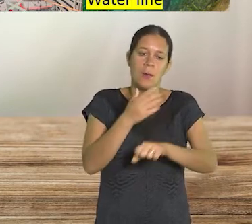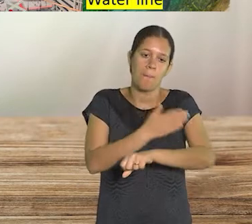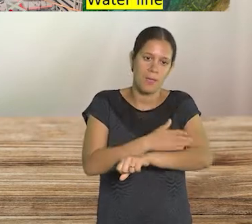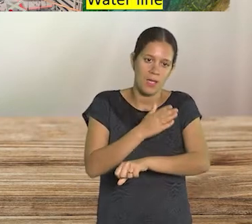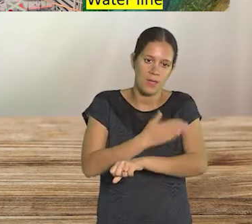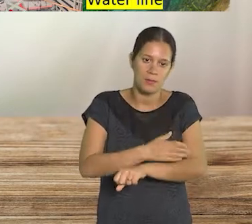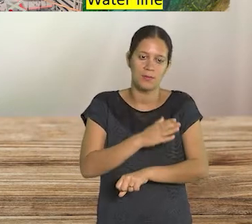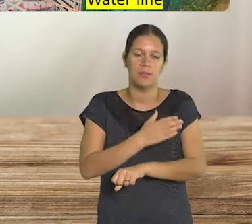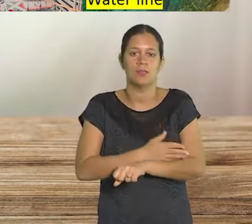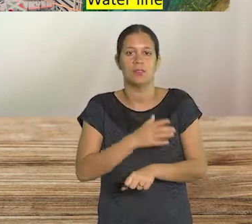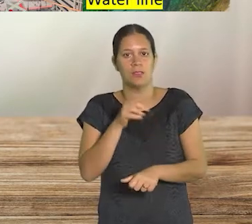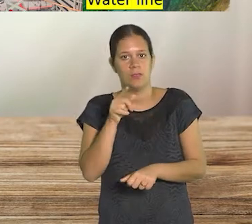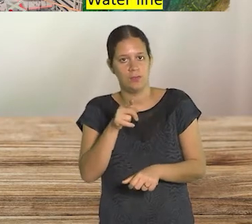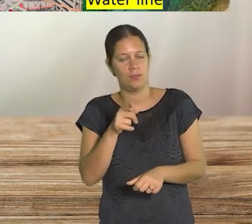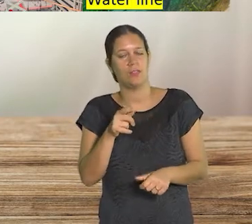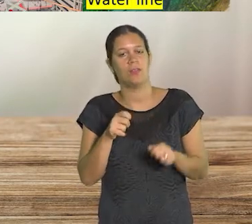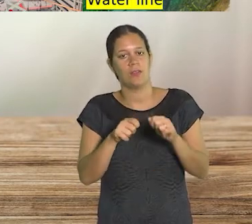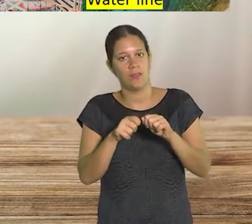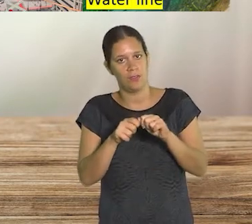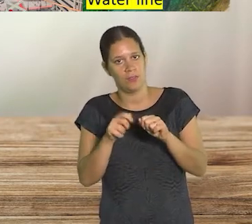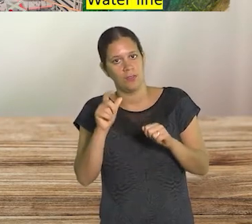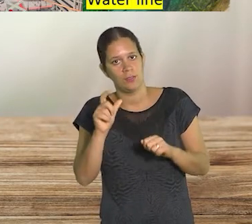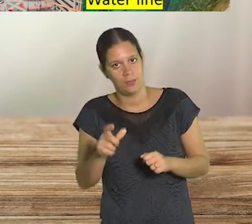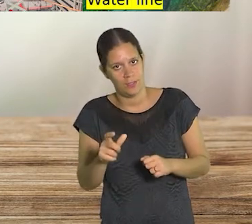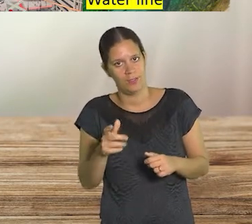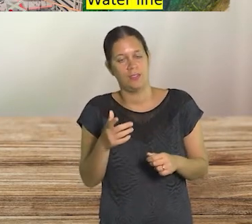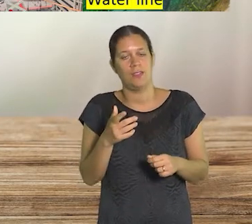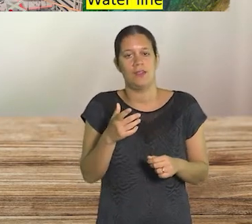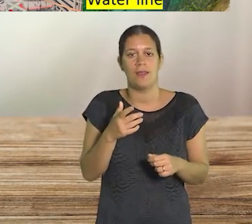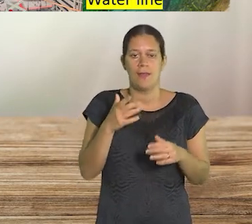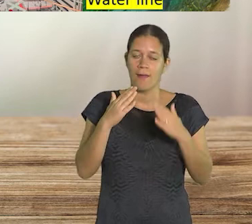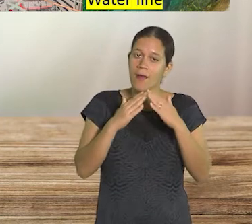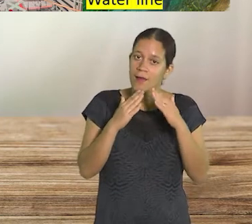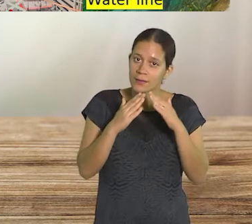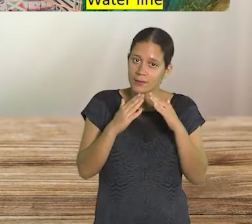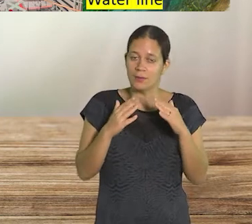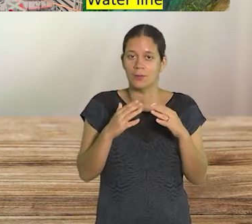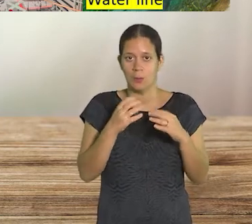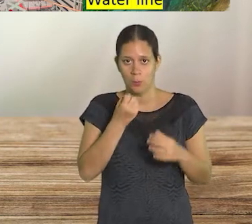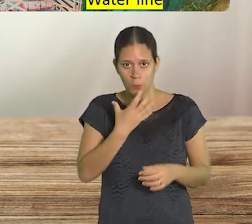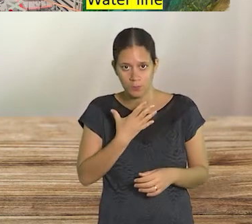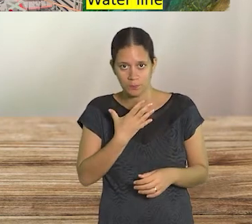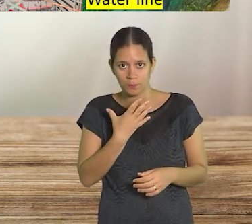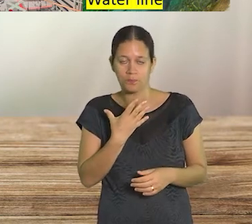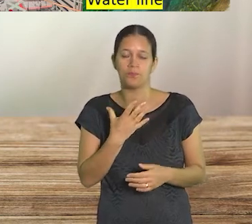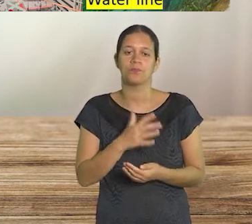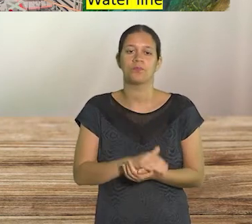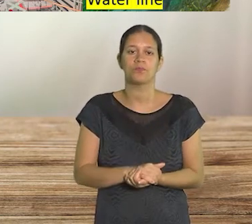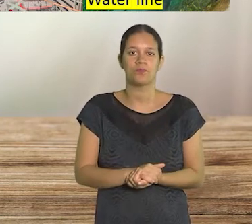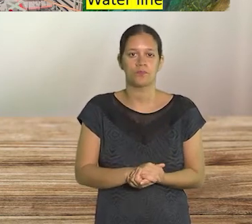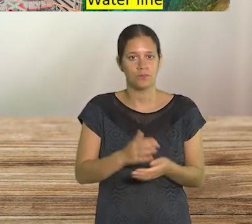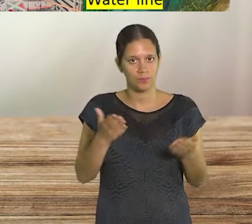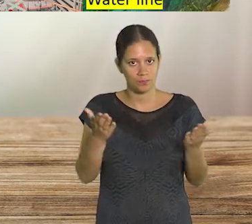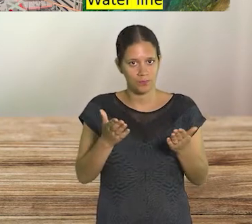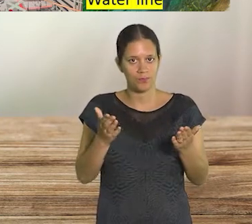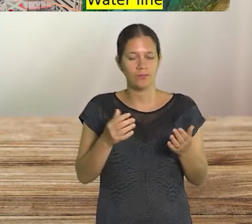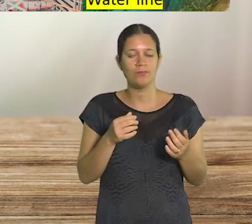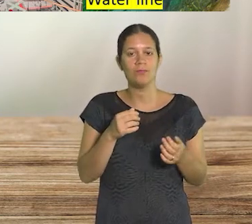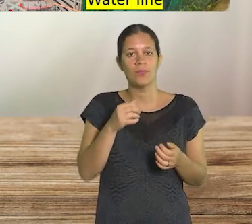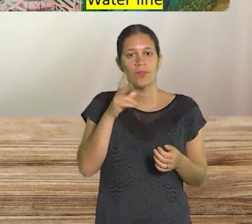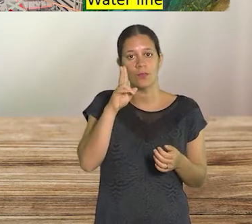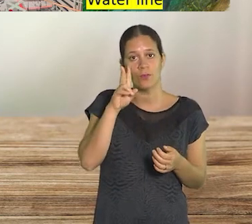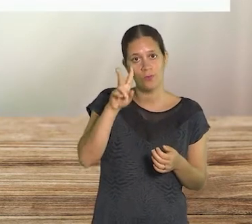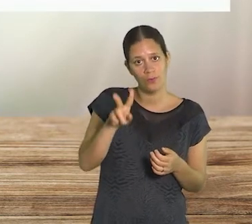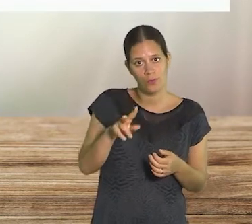para que vocês aí de casa possam fazer um pouco dessa modalidade em casa, tá bom? Então assistam o